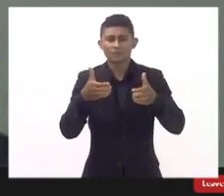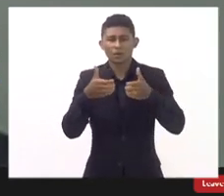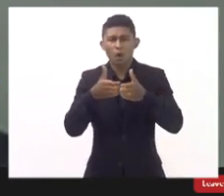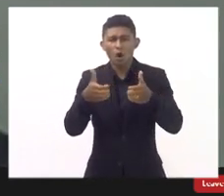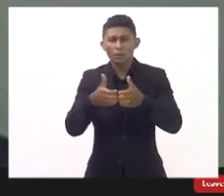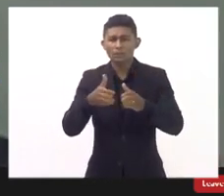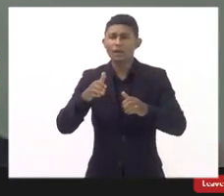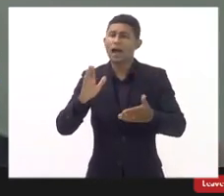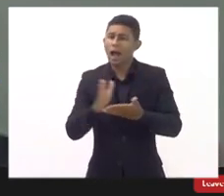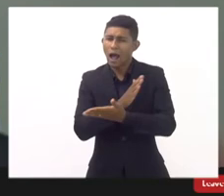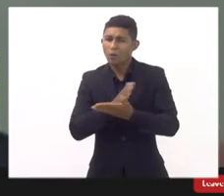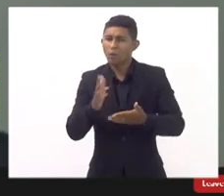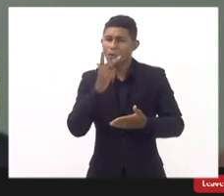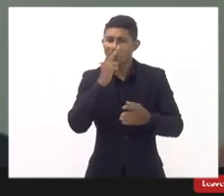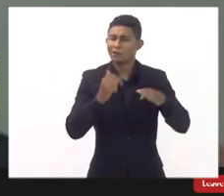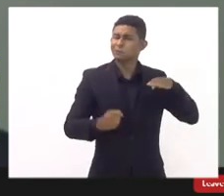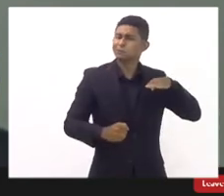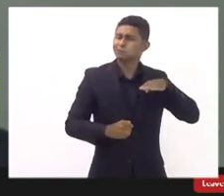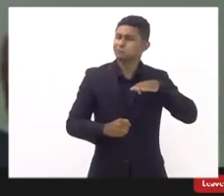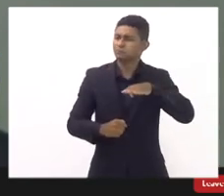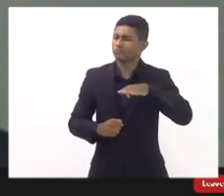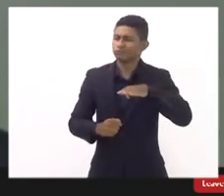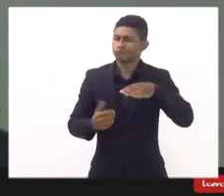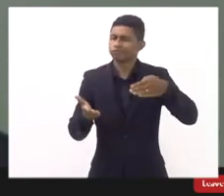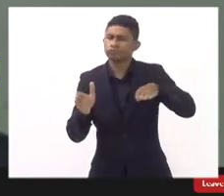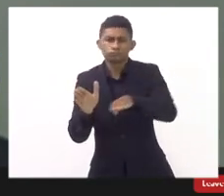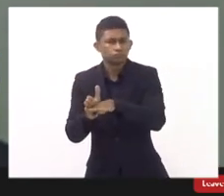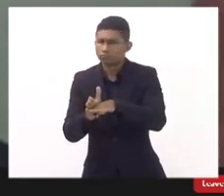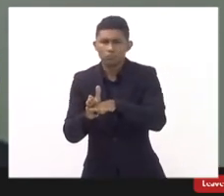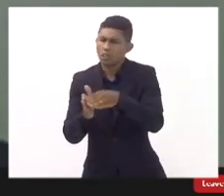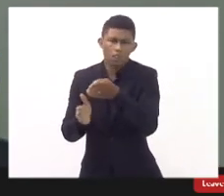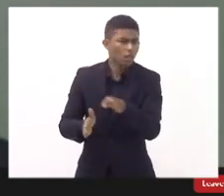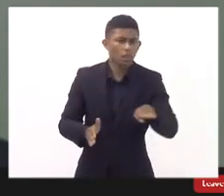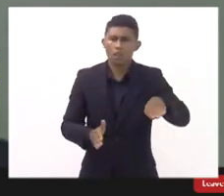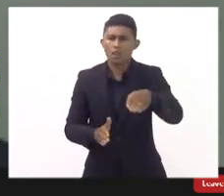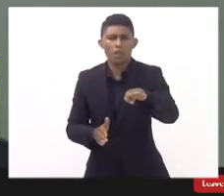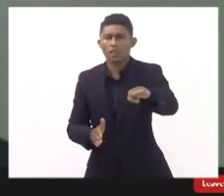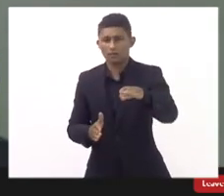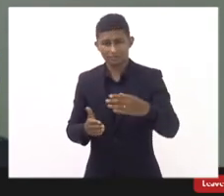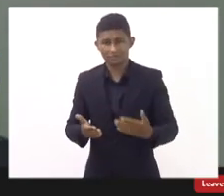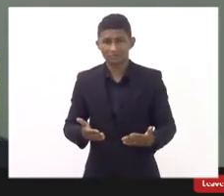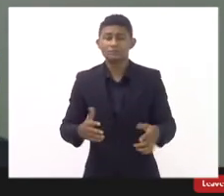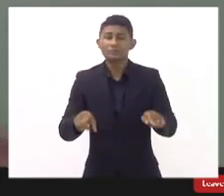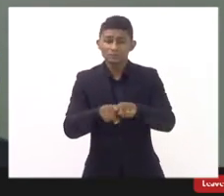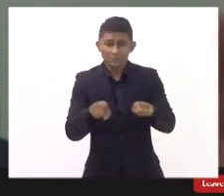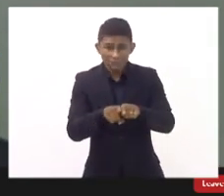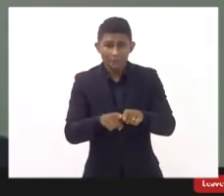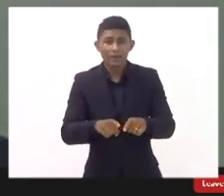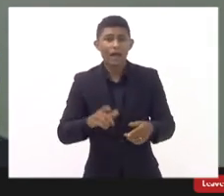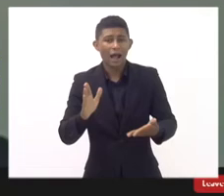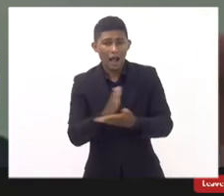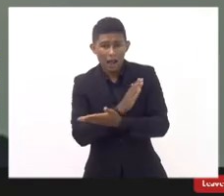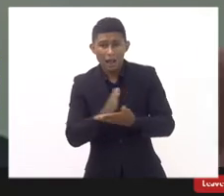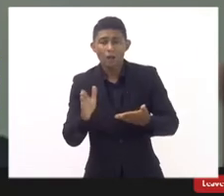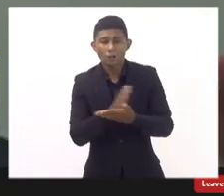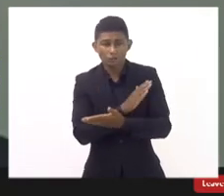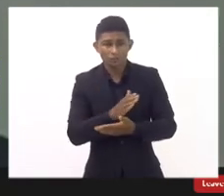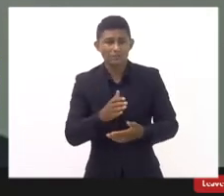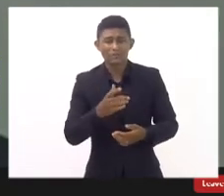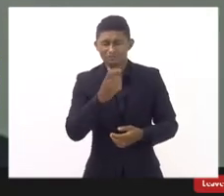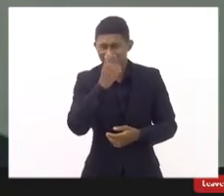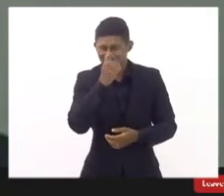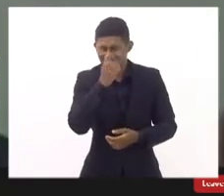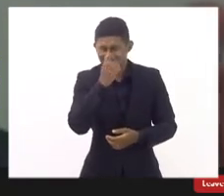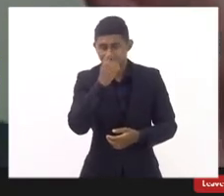param, eles vêm lotados. Menores, ao longo do caminho, se der algum problema com o